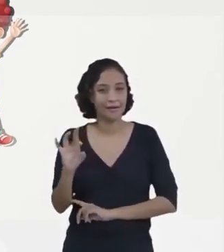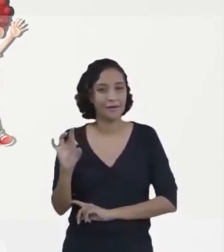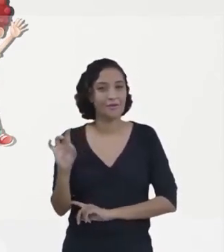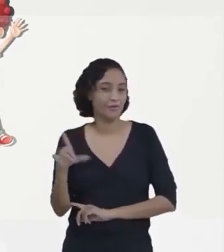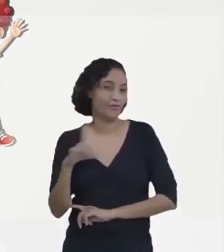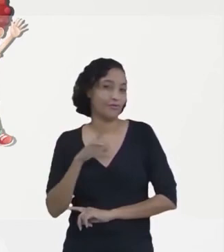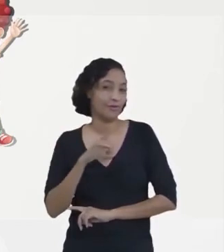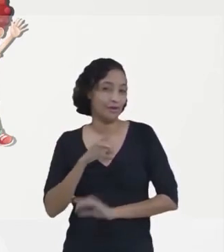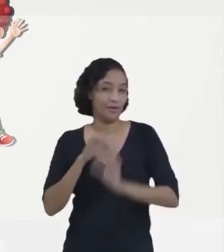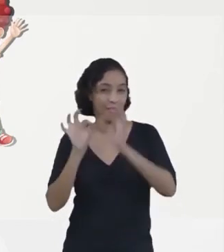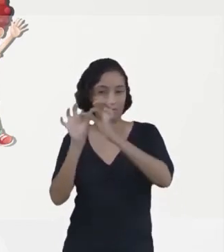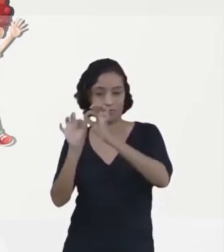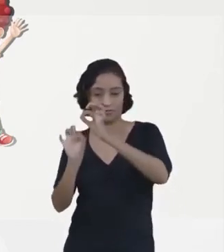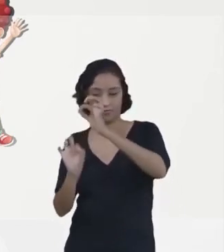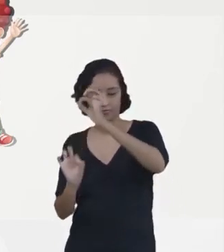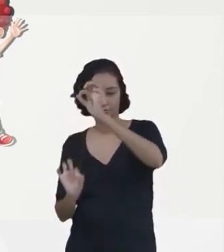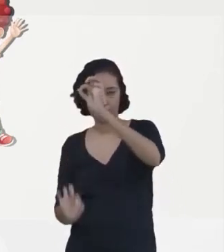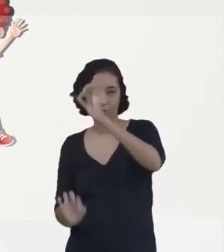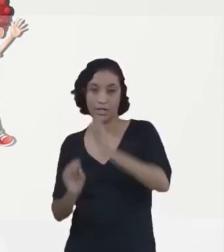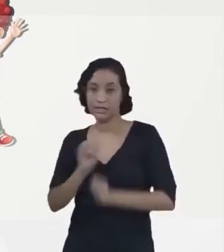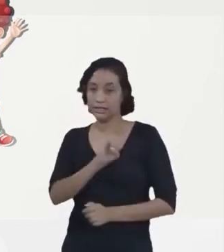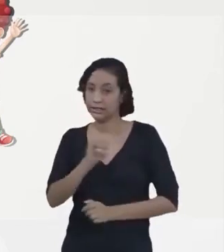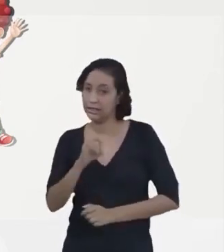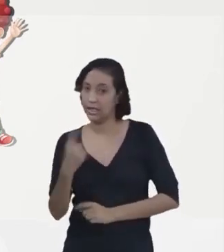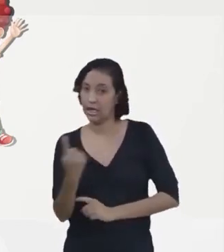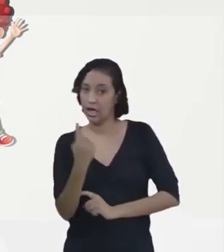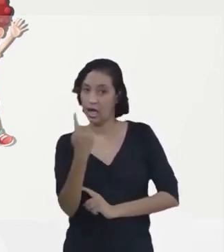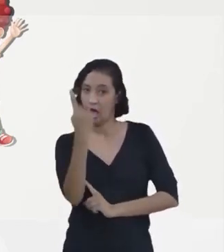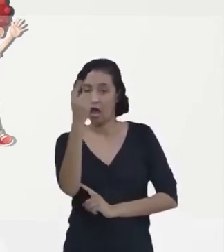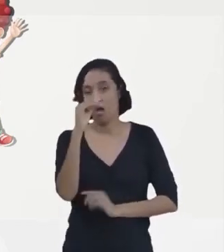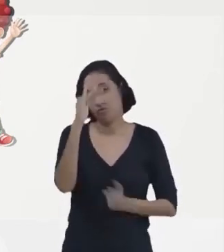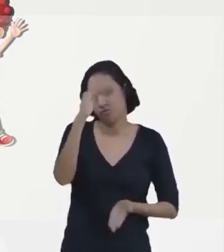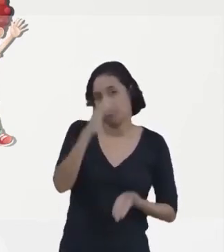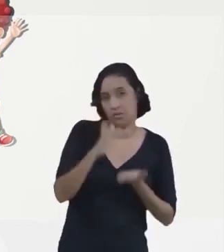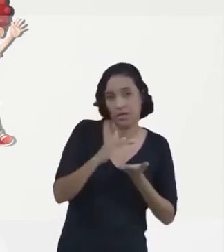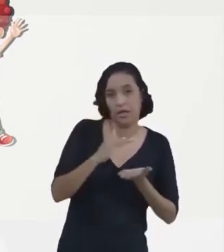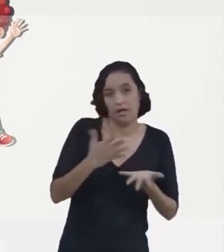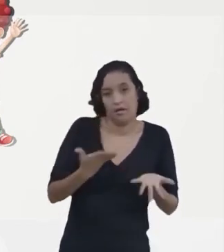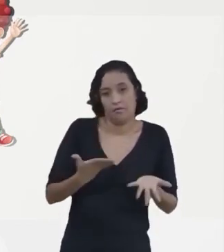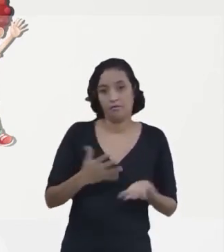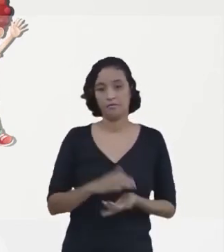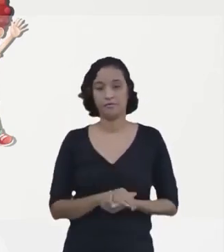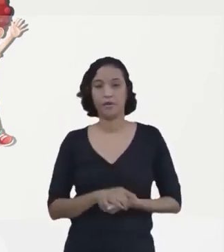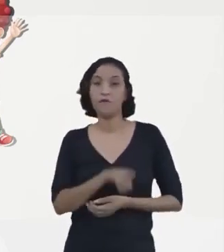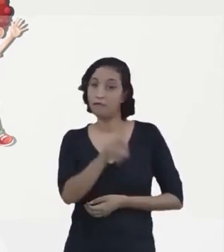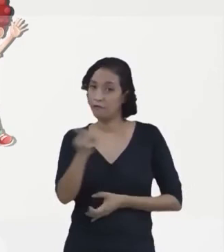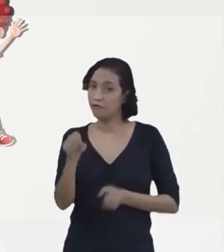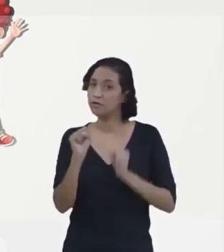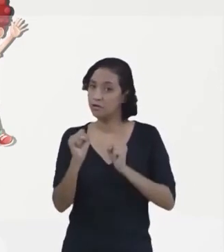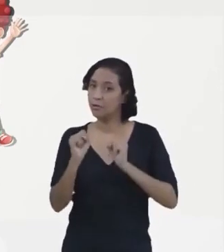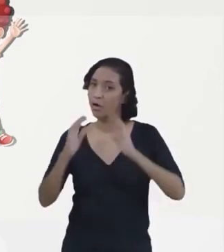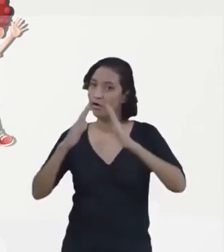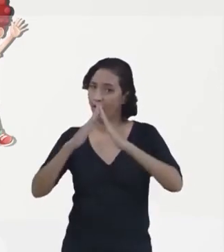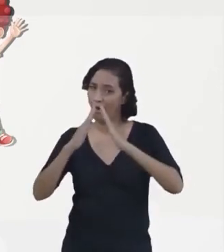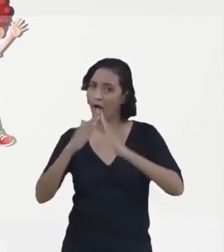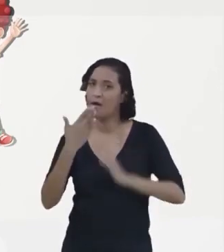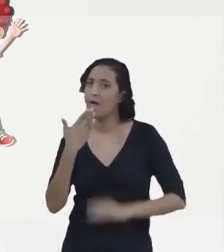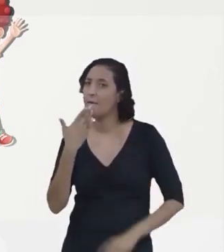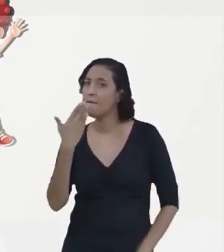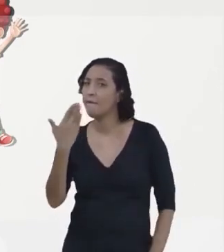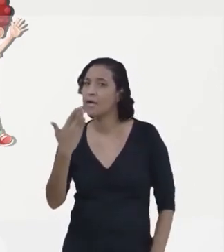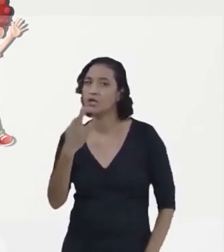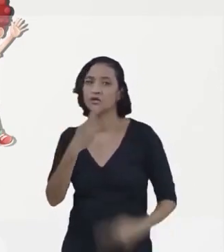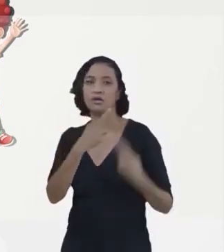altura, medida de altura. Também você em casa pode até pegar uma fita métrica e pedir para um adulto medir sua altura. O professor de